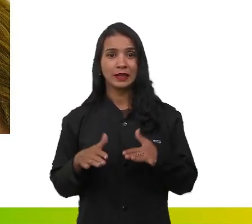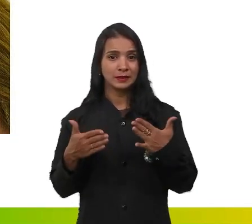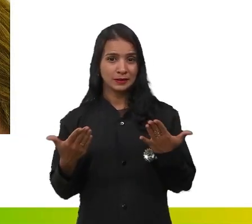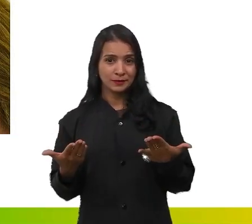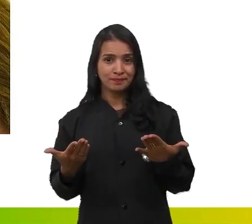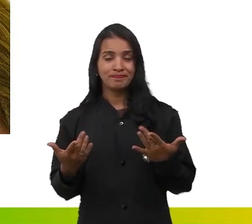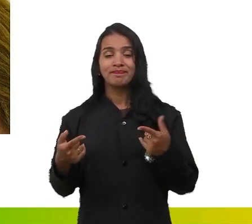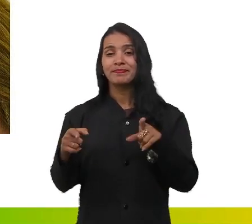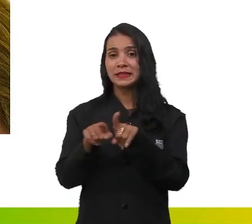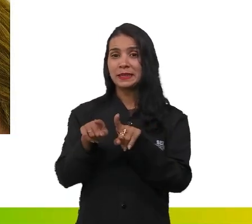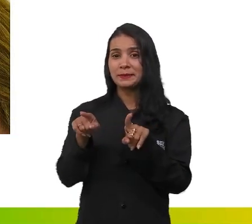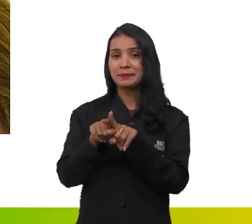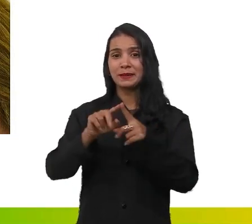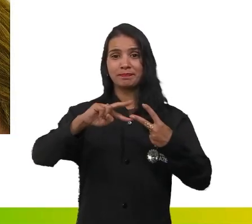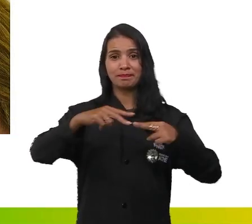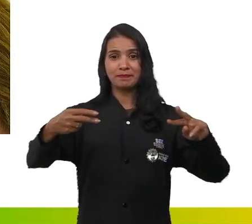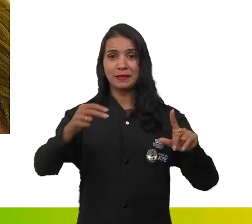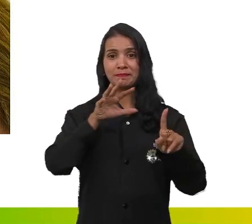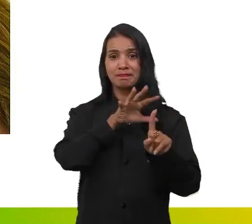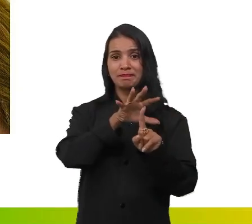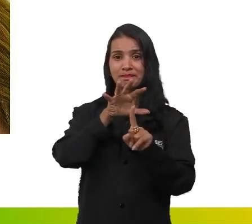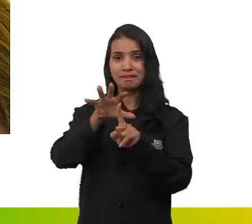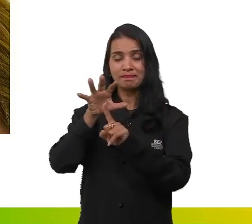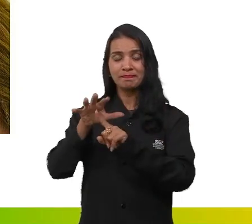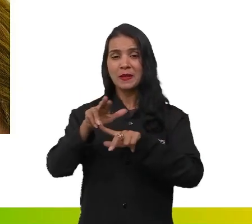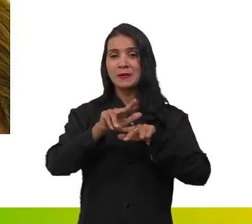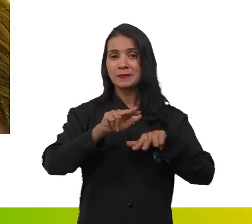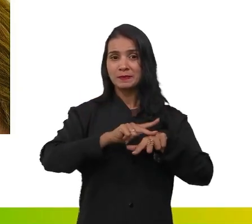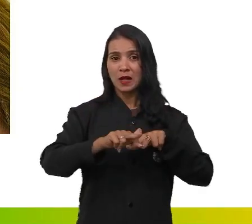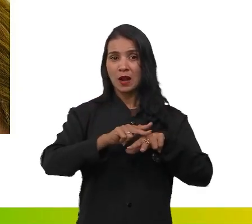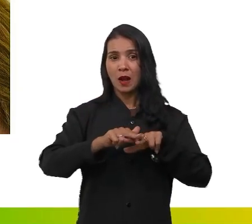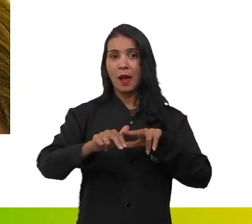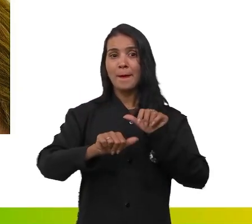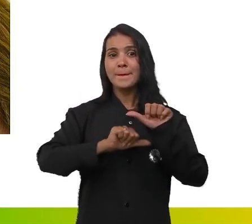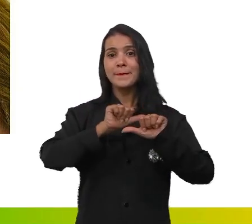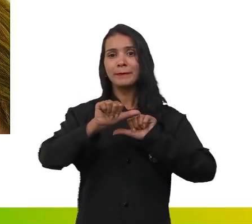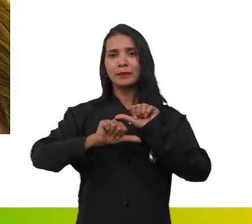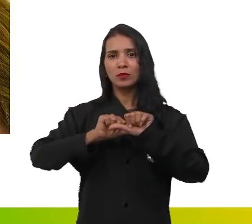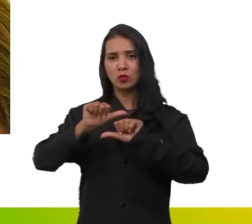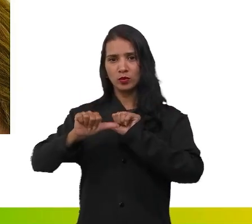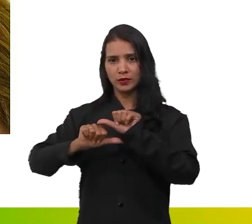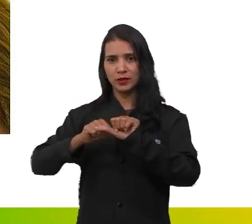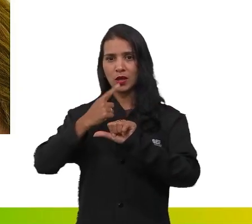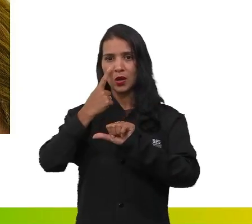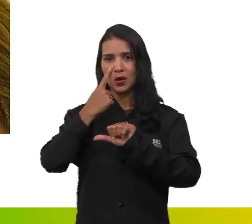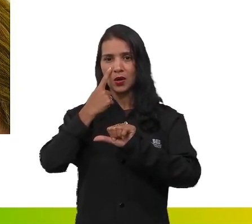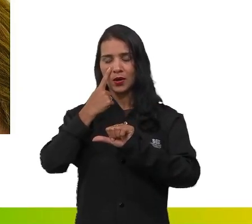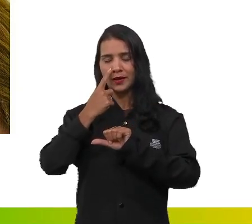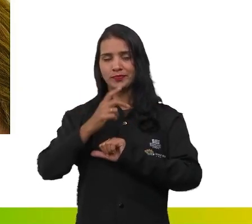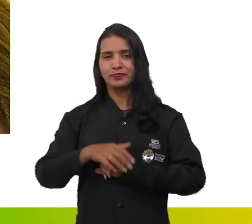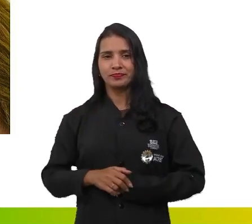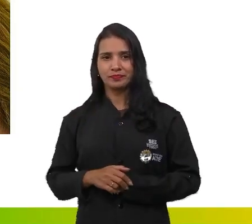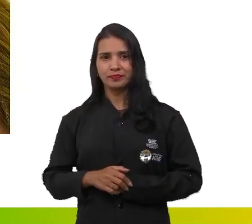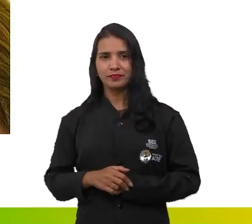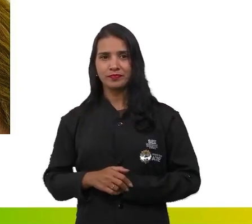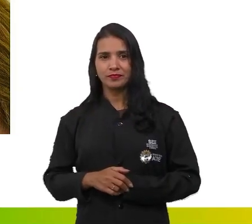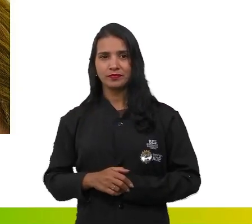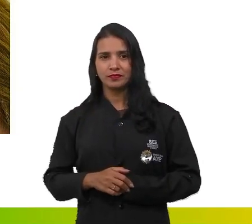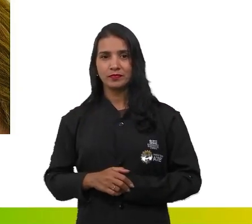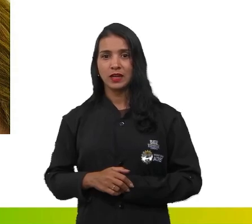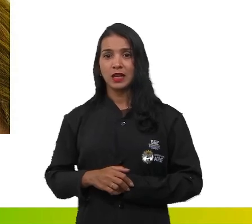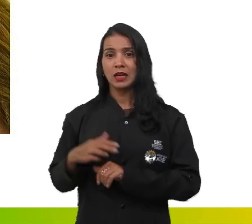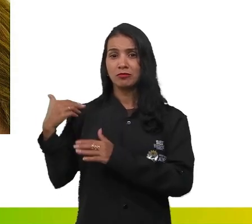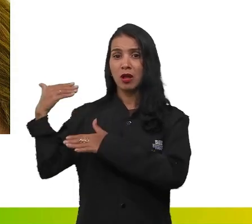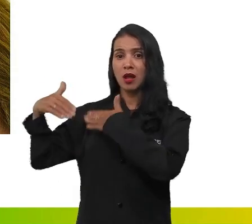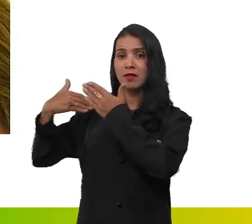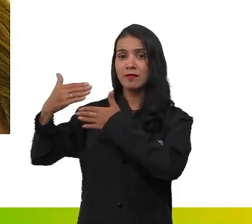herança influenciada pelo sexo já muda um contexto da história. Por quê? Porque estamos falando